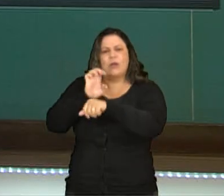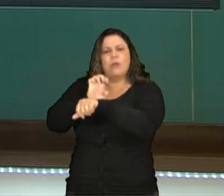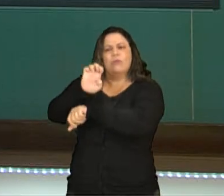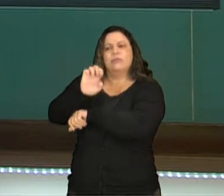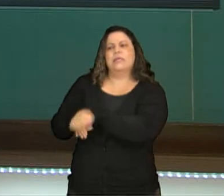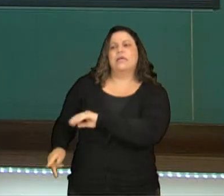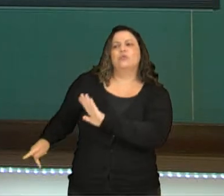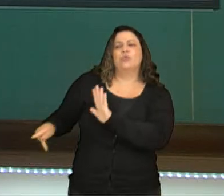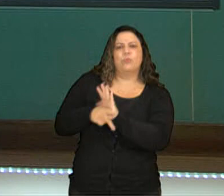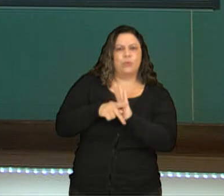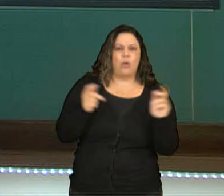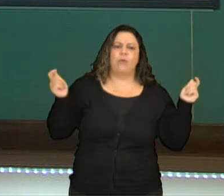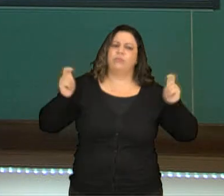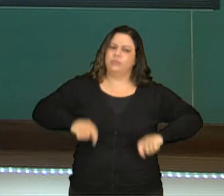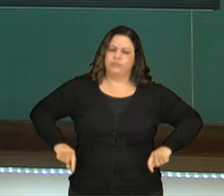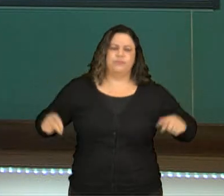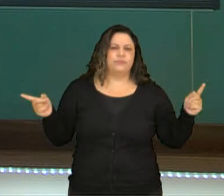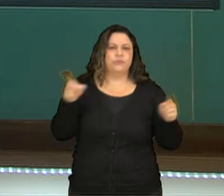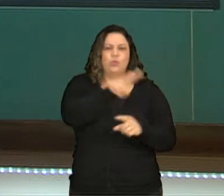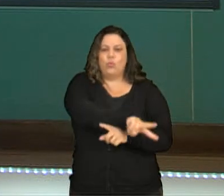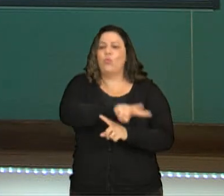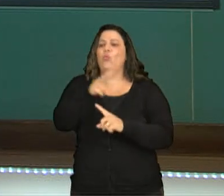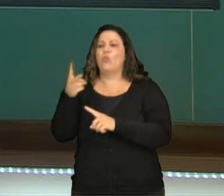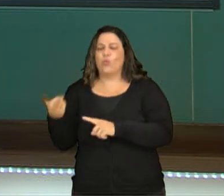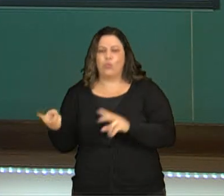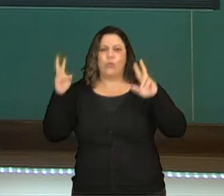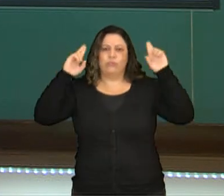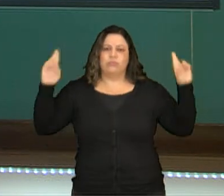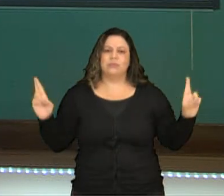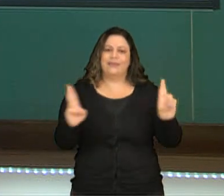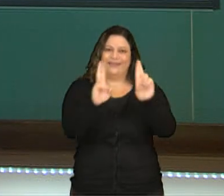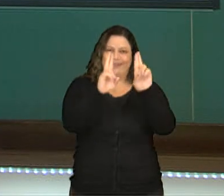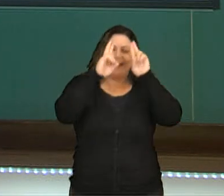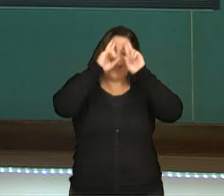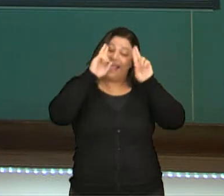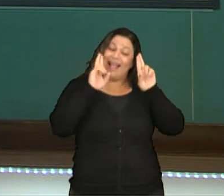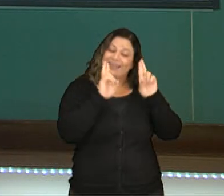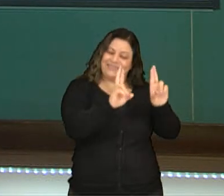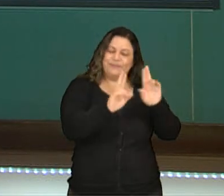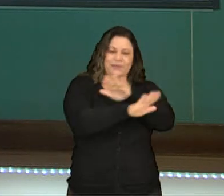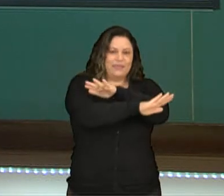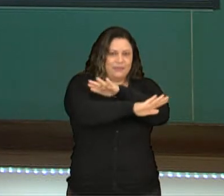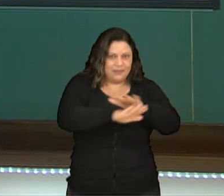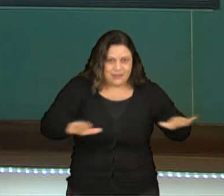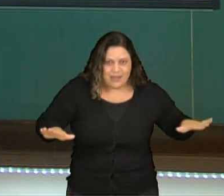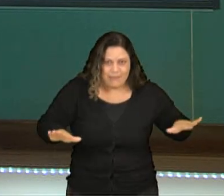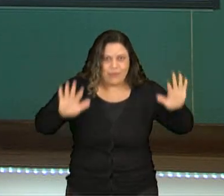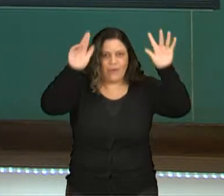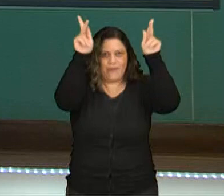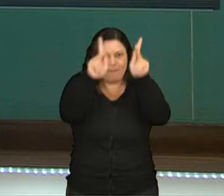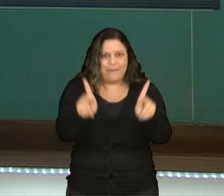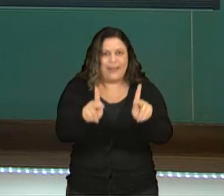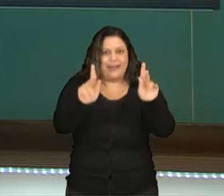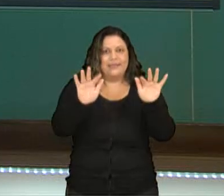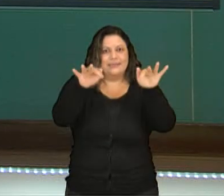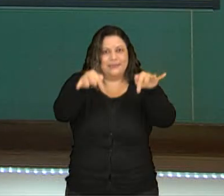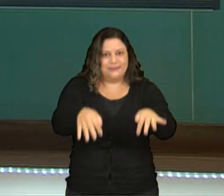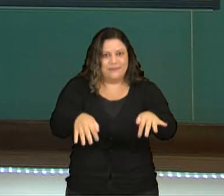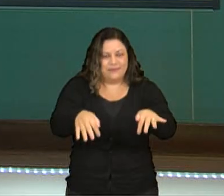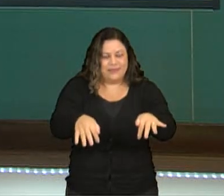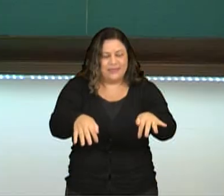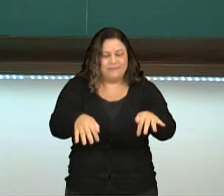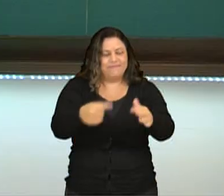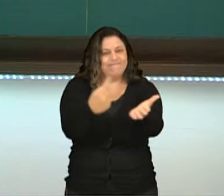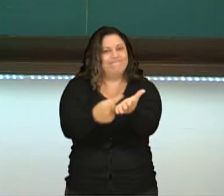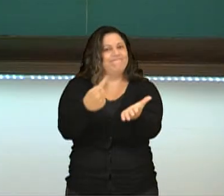Então, ambos reconheciam a existência um do outro, e deveria parar por aí, paz definida. Porém, o